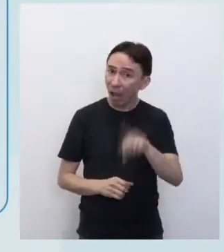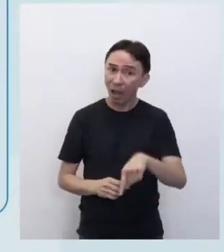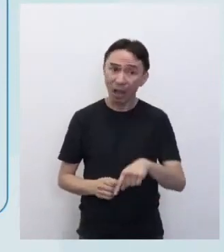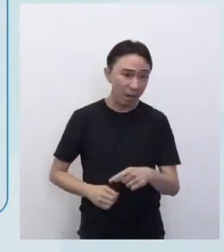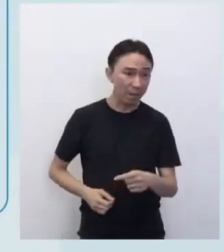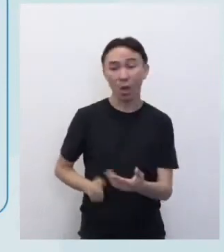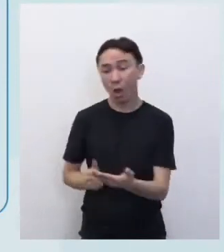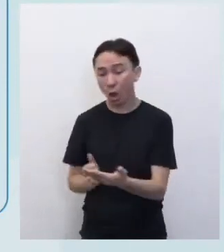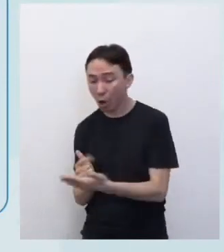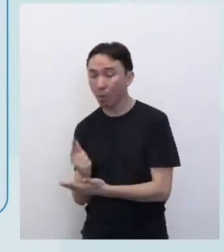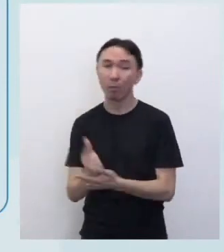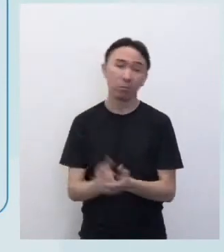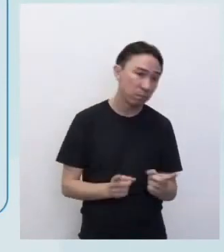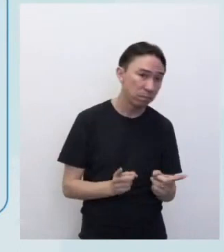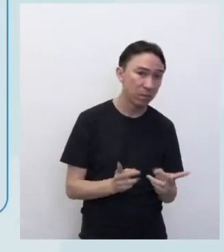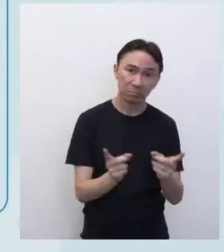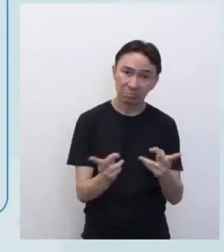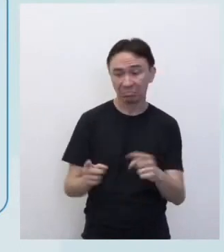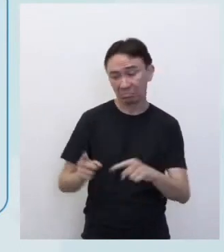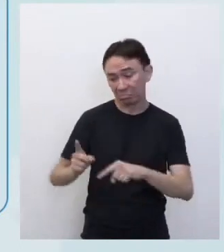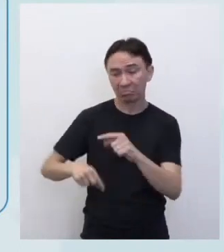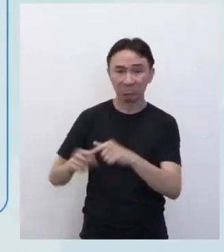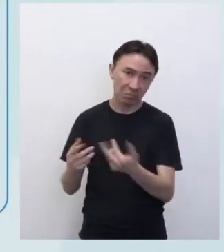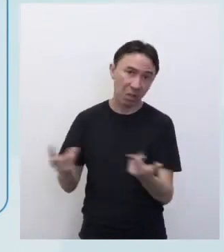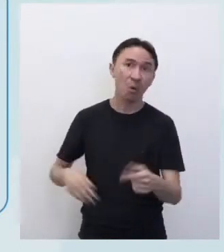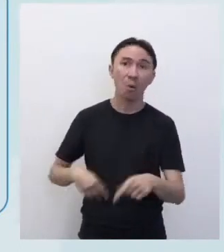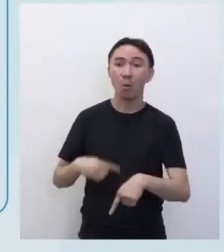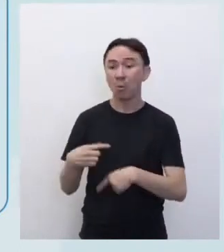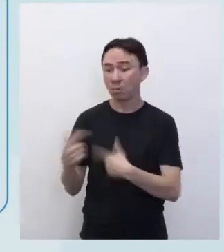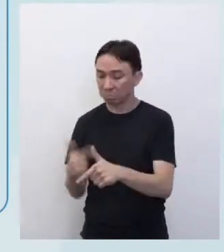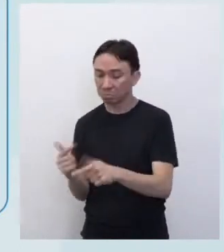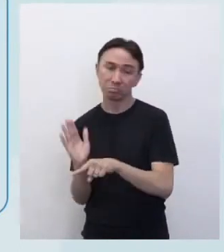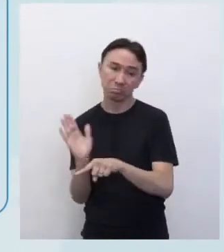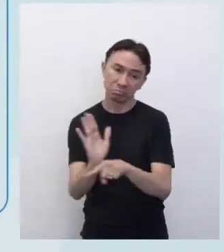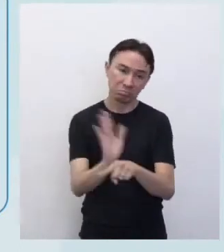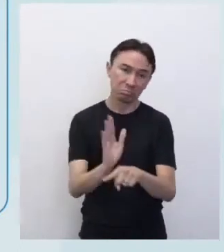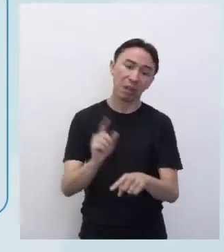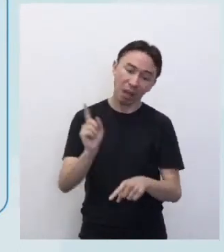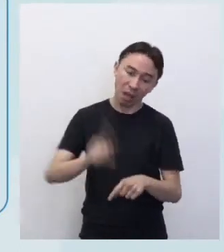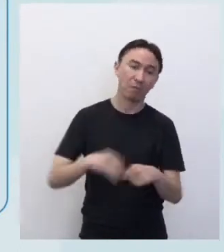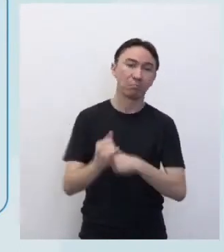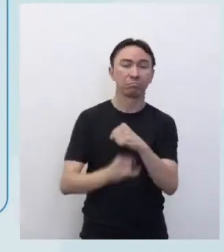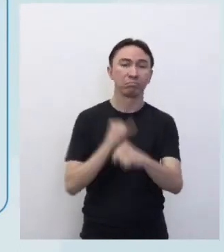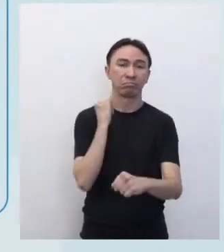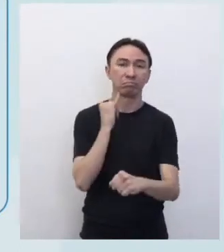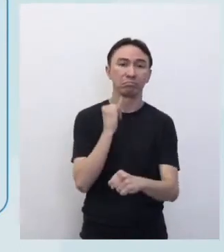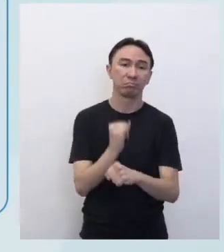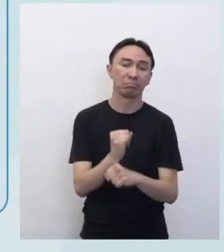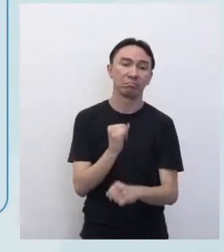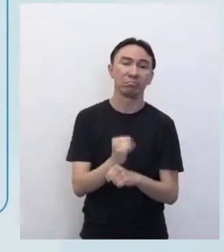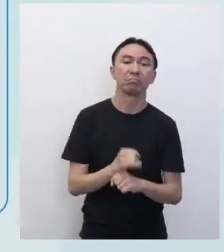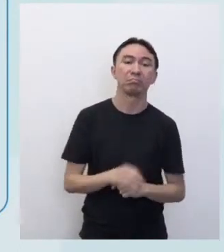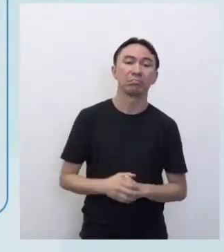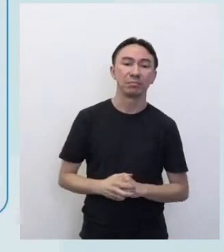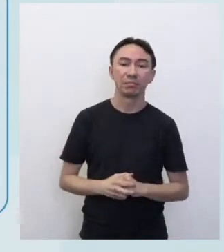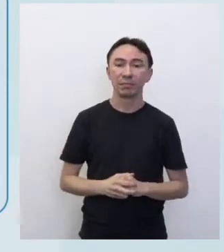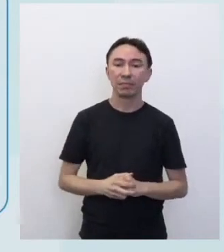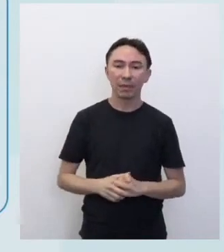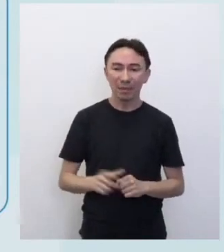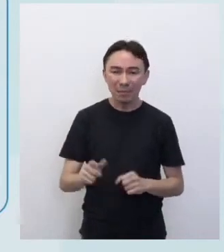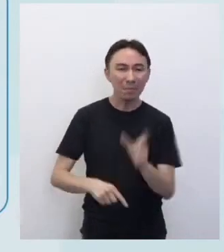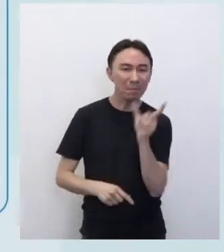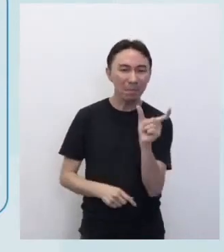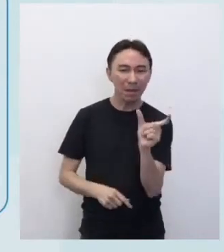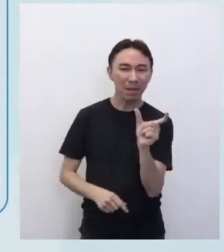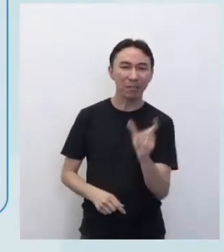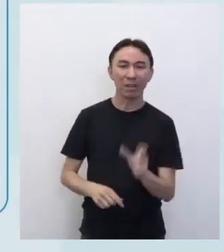venda de mercadorias ou produtos ou serviços pela internet. Uh-huh. Lembrando só aqui que a palavra goods que aparece aí